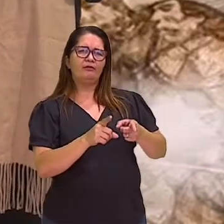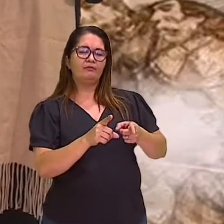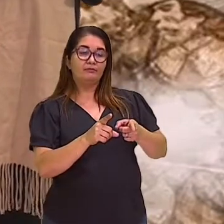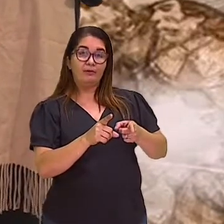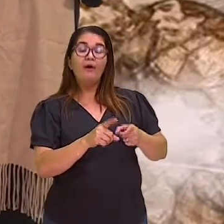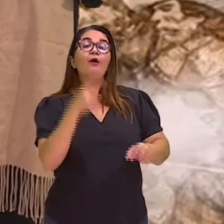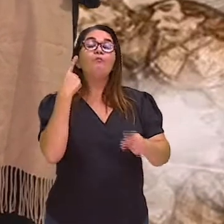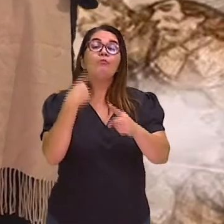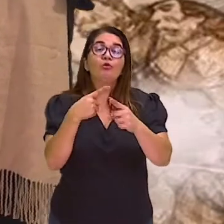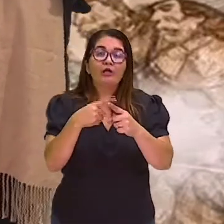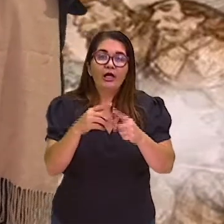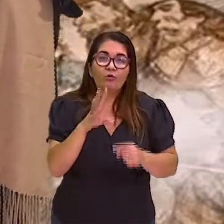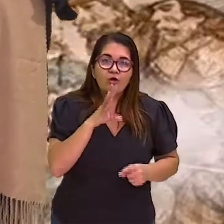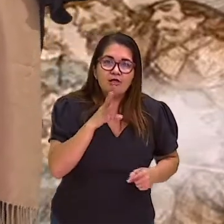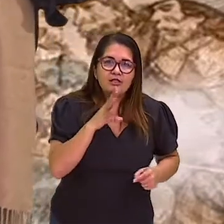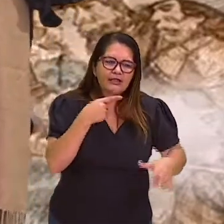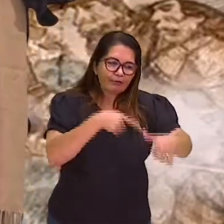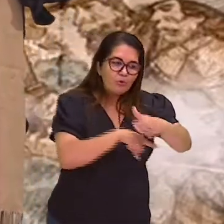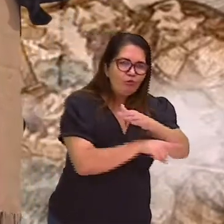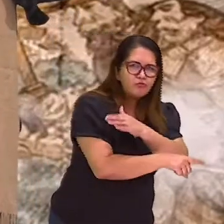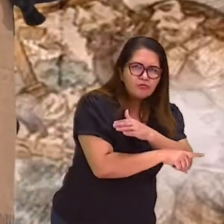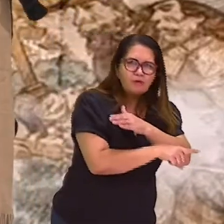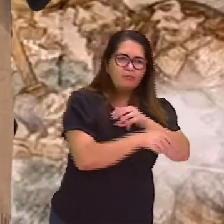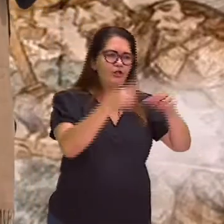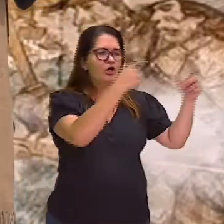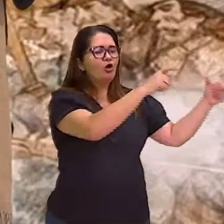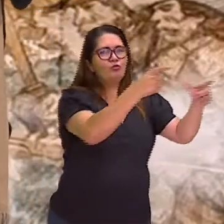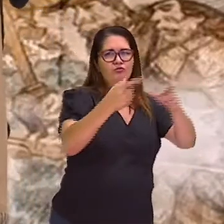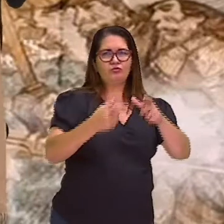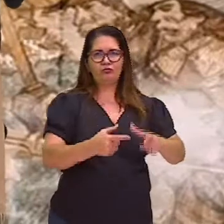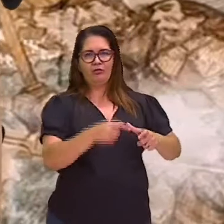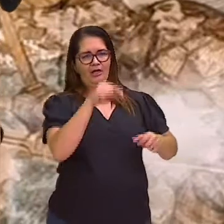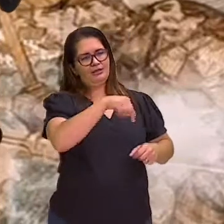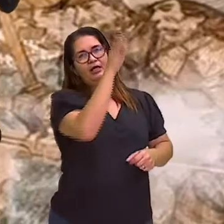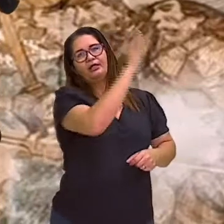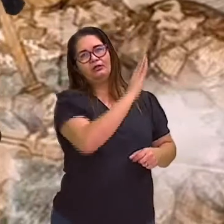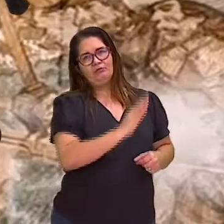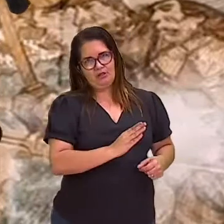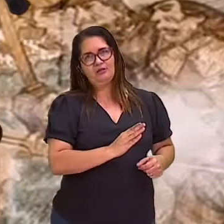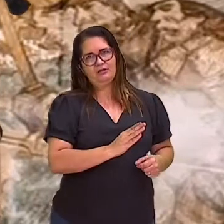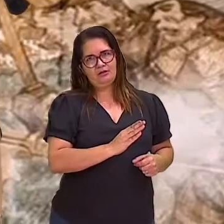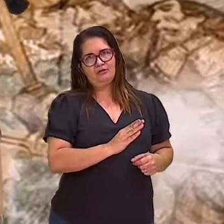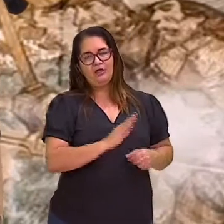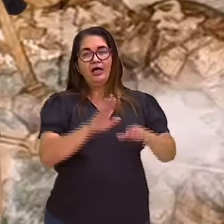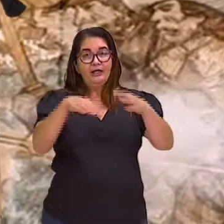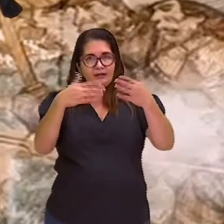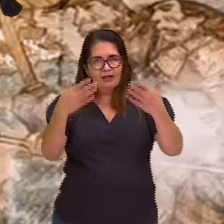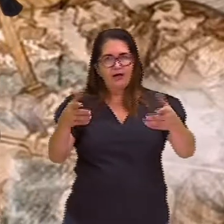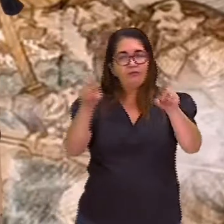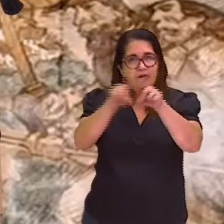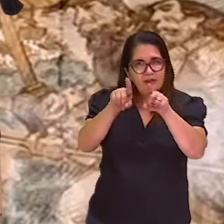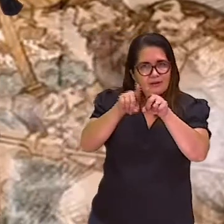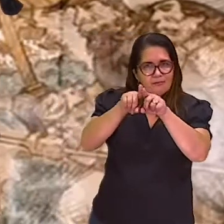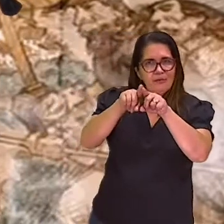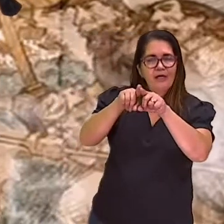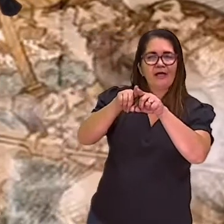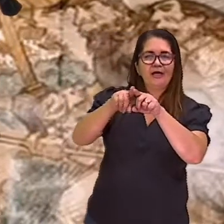para o sucesso dos holandeses. A partir de 1637, foi enviado pela